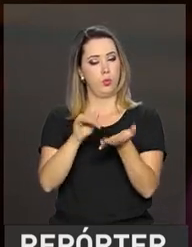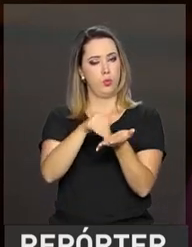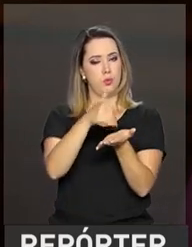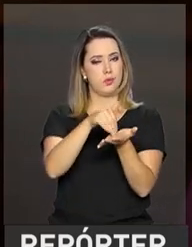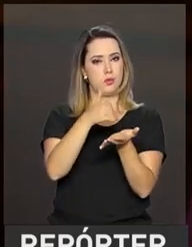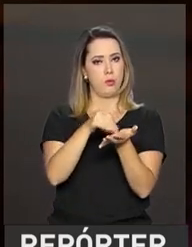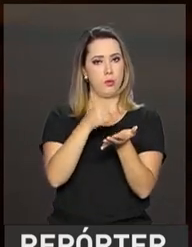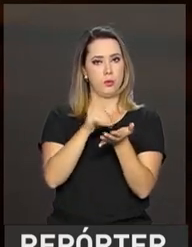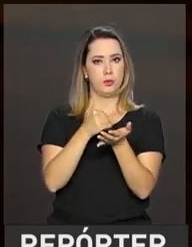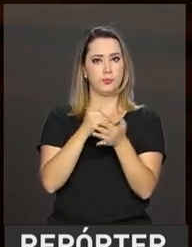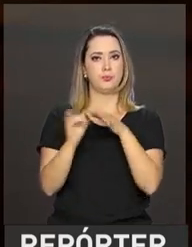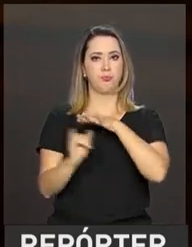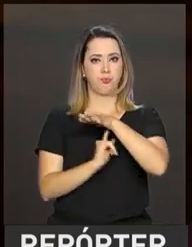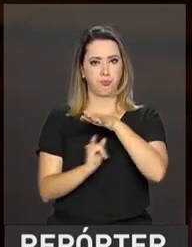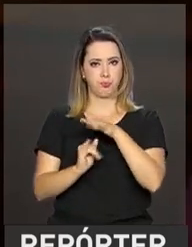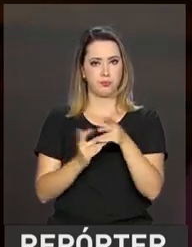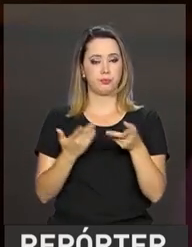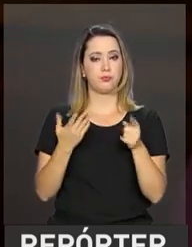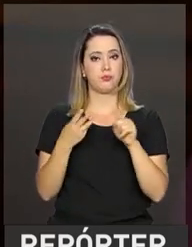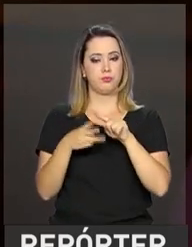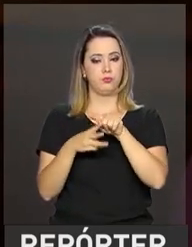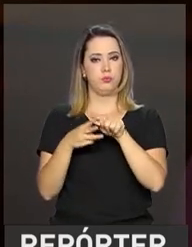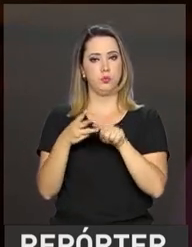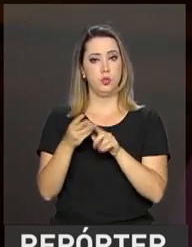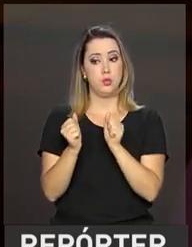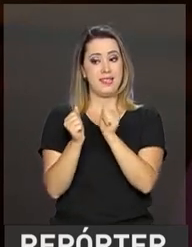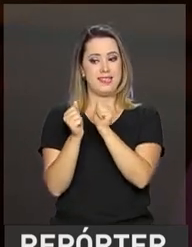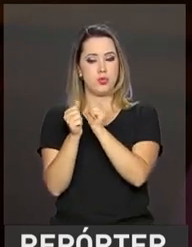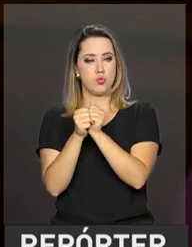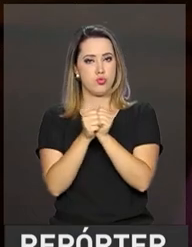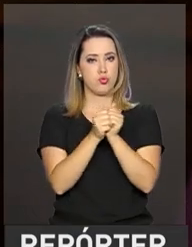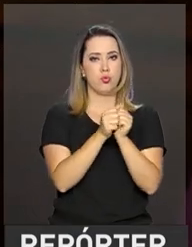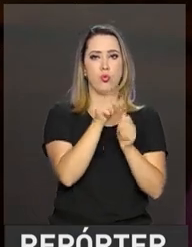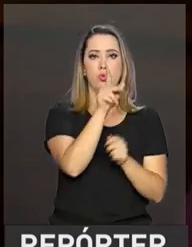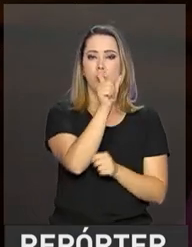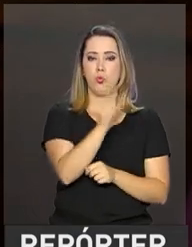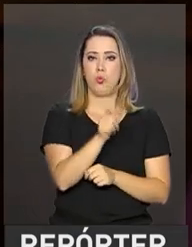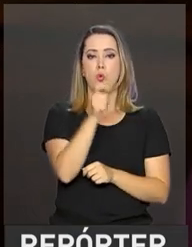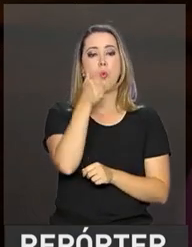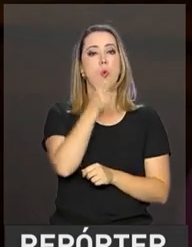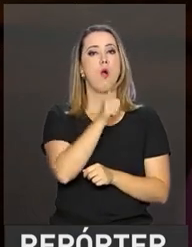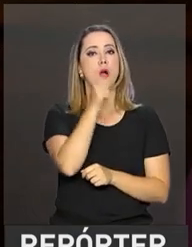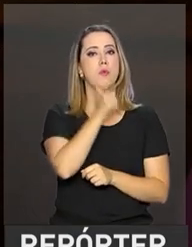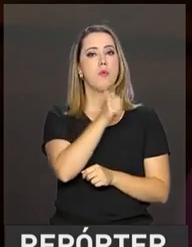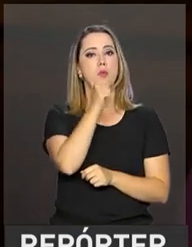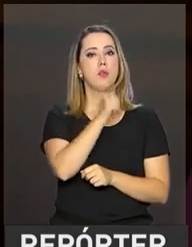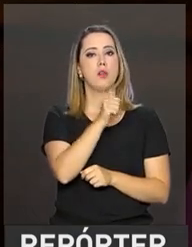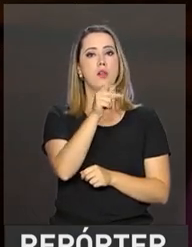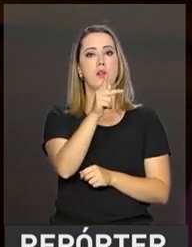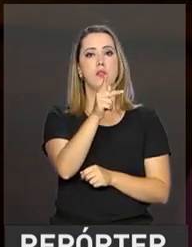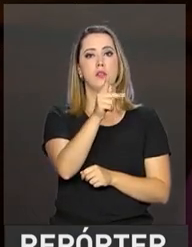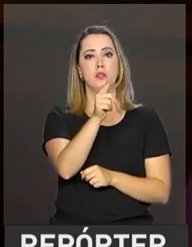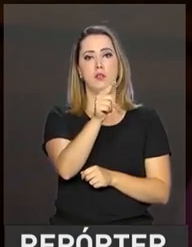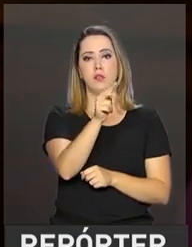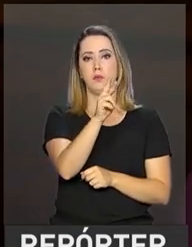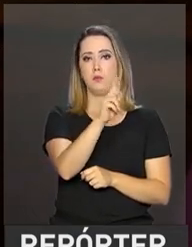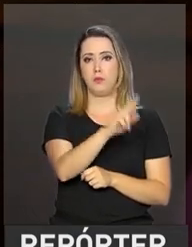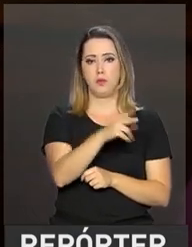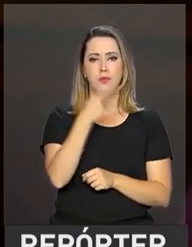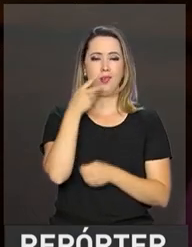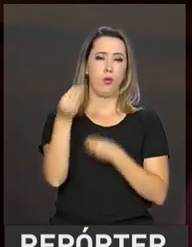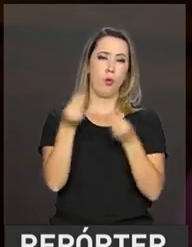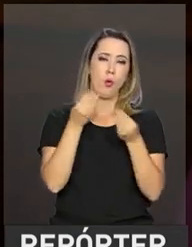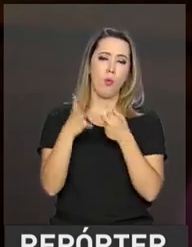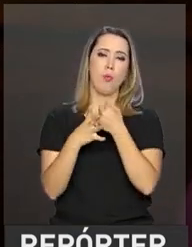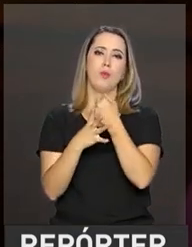institucional sérgio chegou em se reuniram com a procuradora geral da república raquel dodge para discutir a situação da segurança no